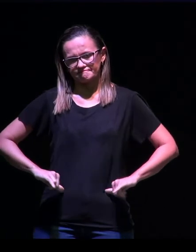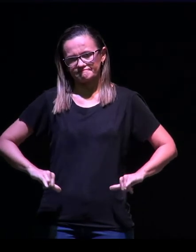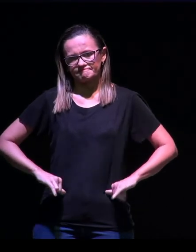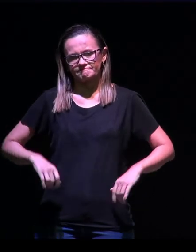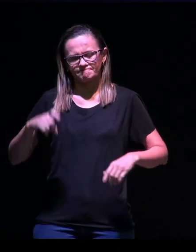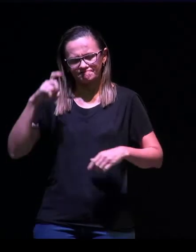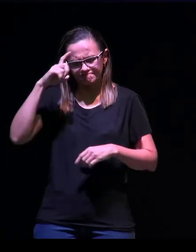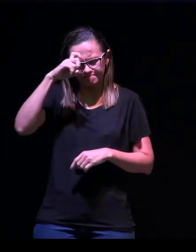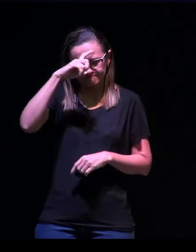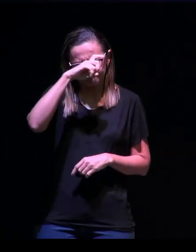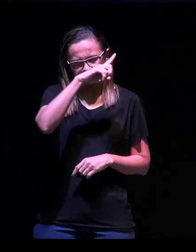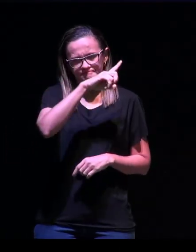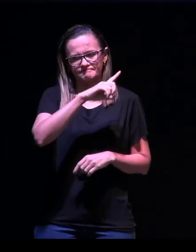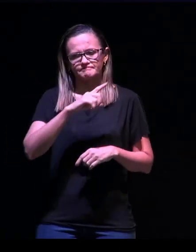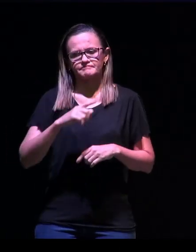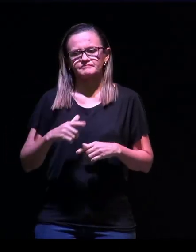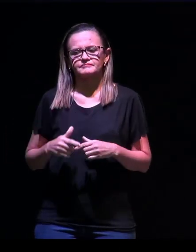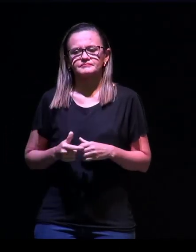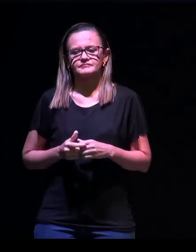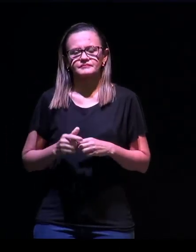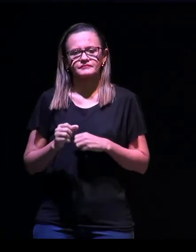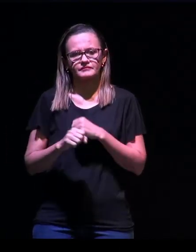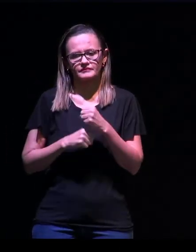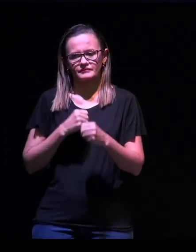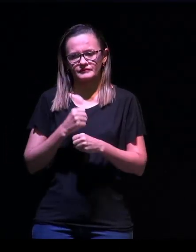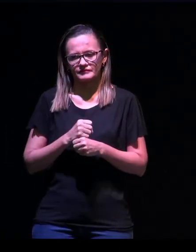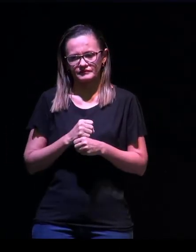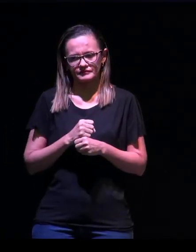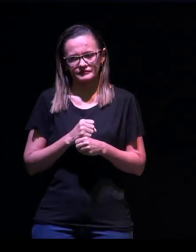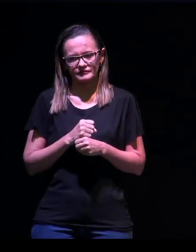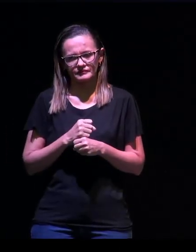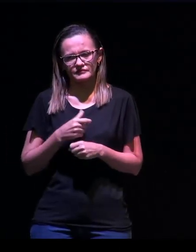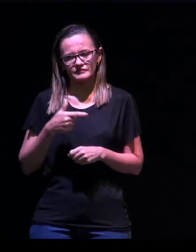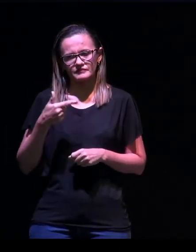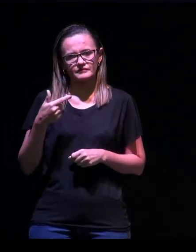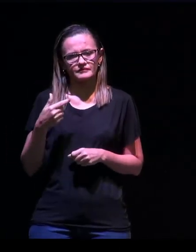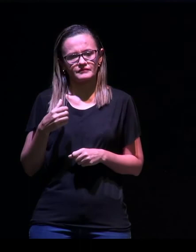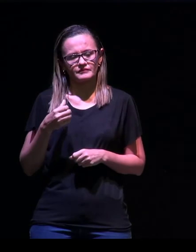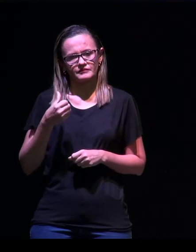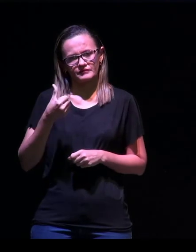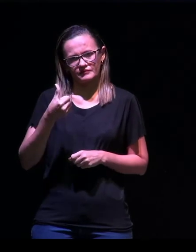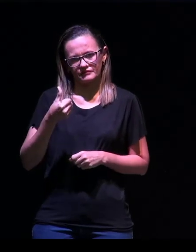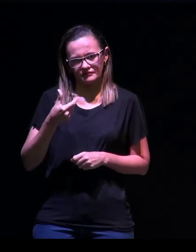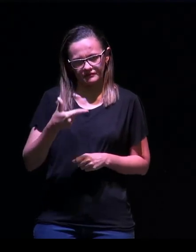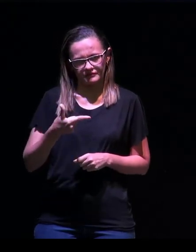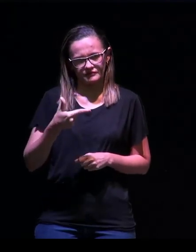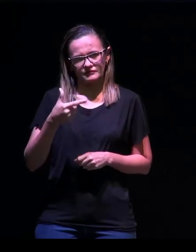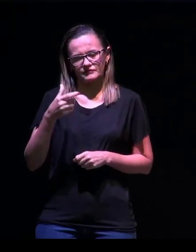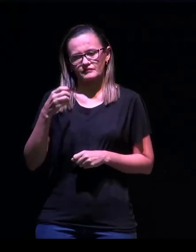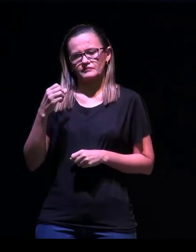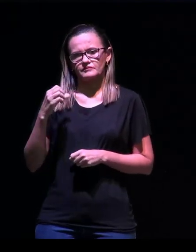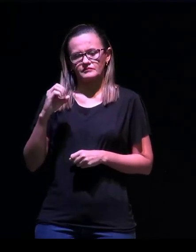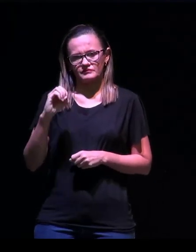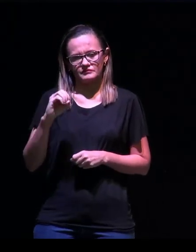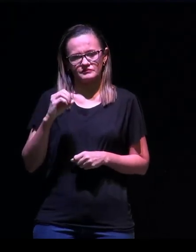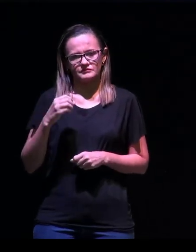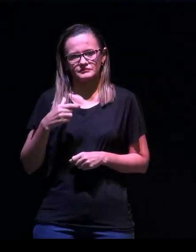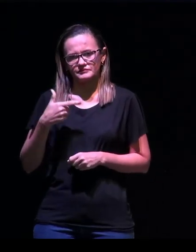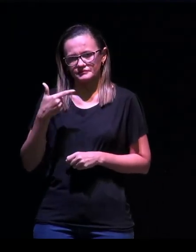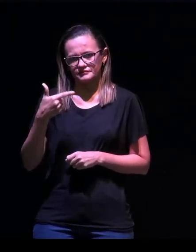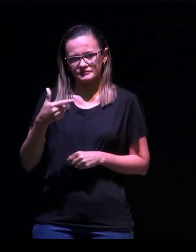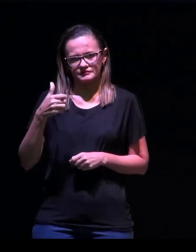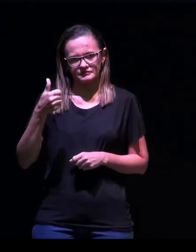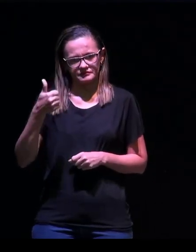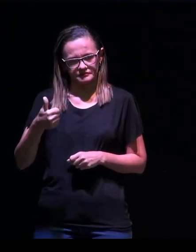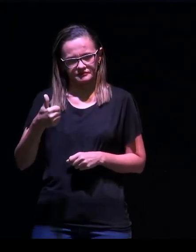então 2028 menos os 7 anos da tribulação daria 2021 mesmo. Então poderia acabar em 2021, né? Se a